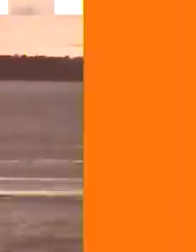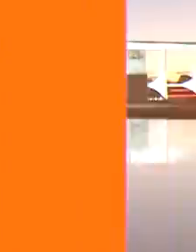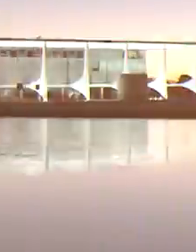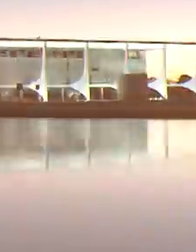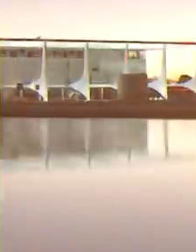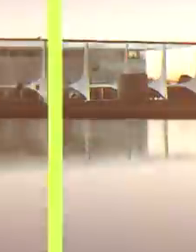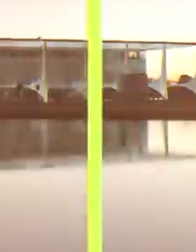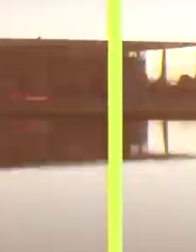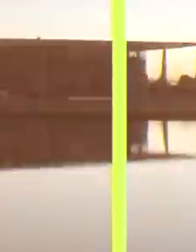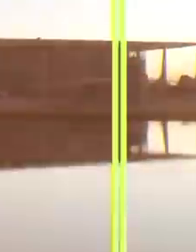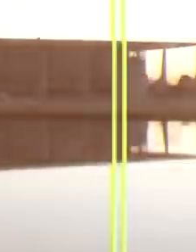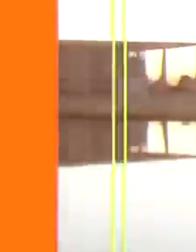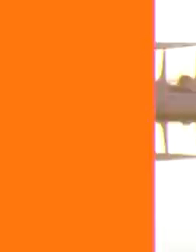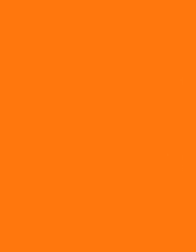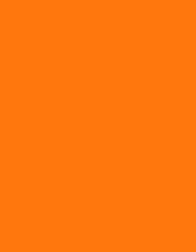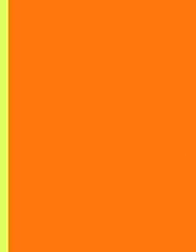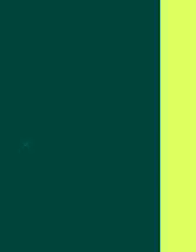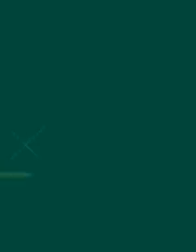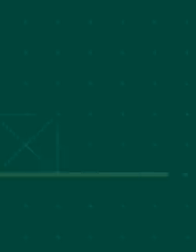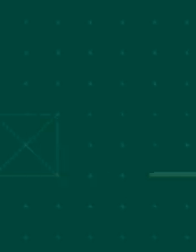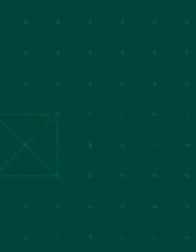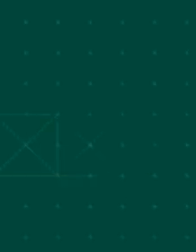E aí